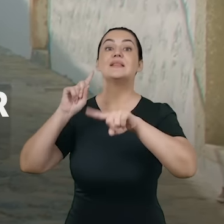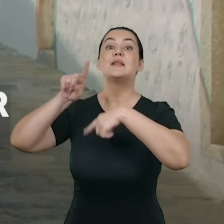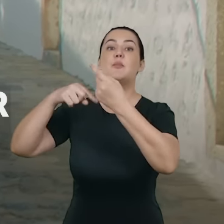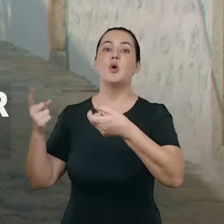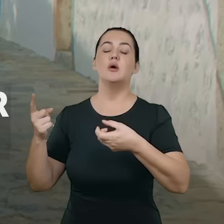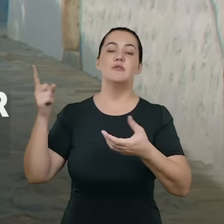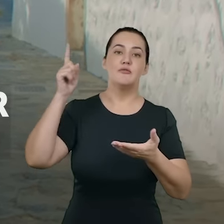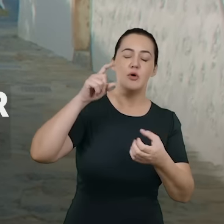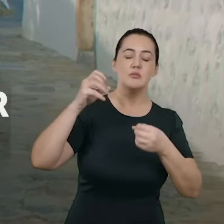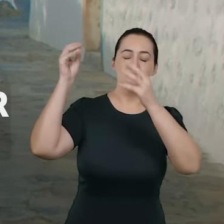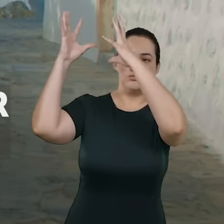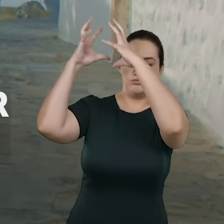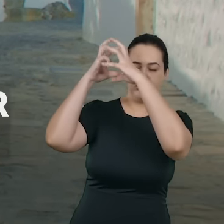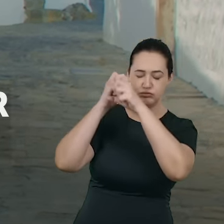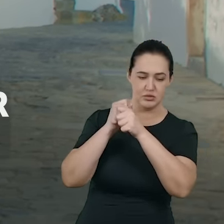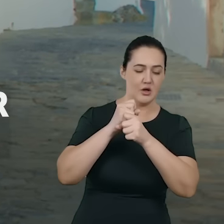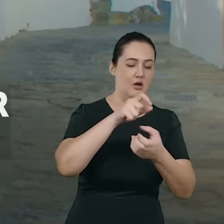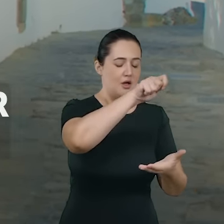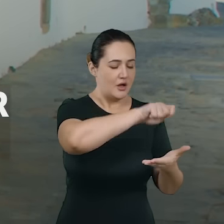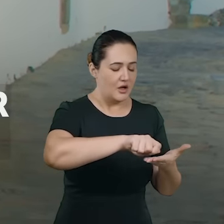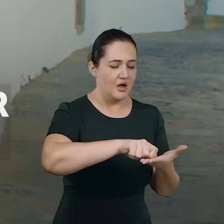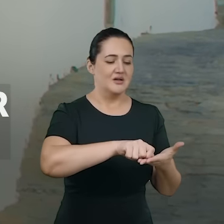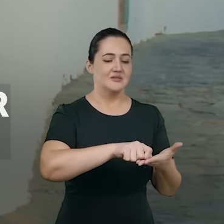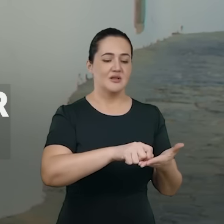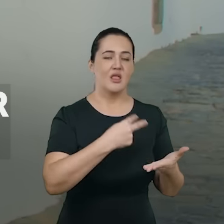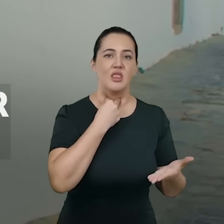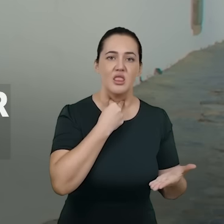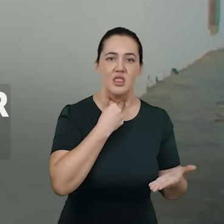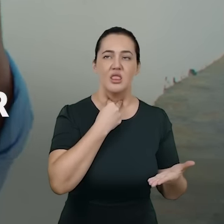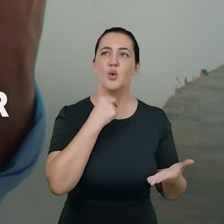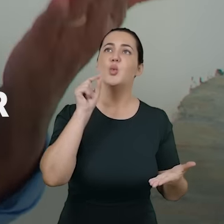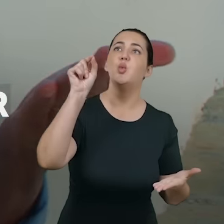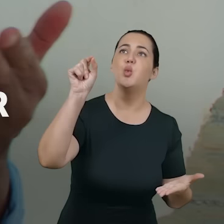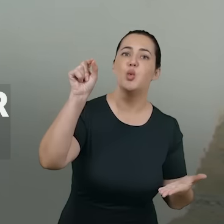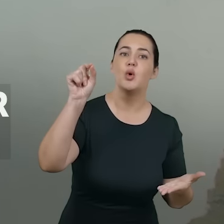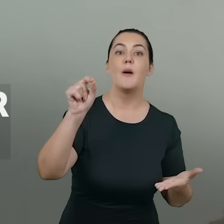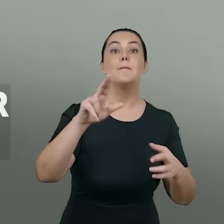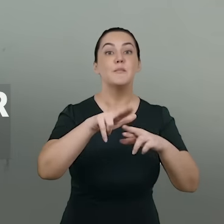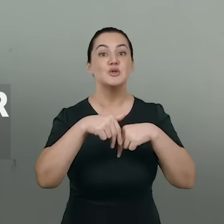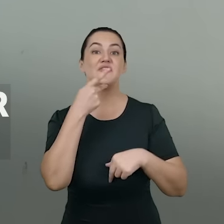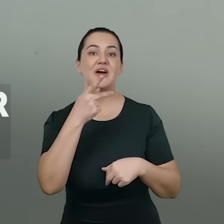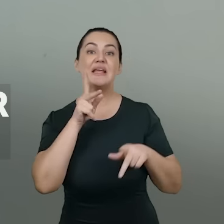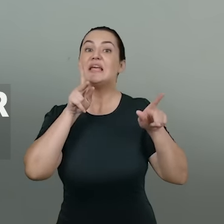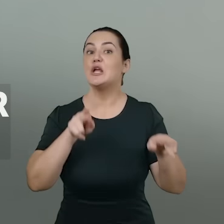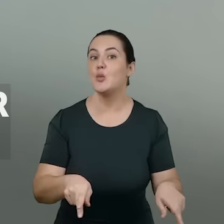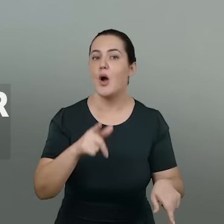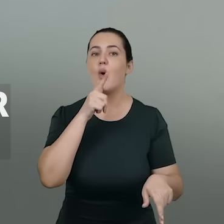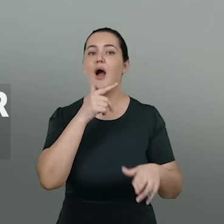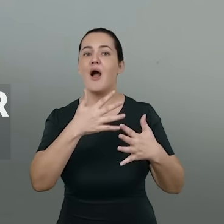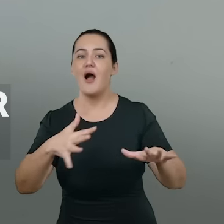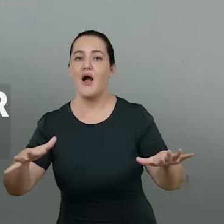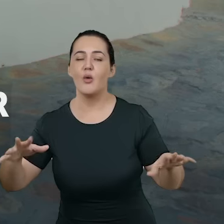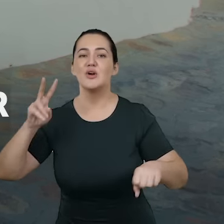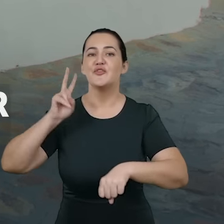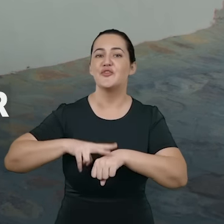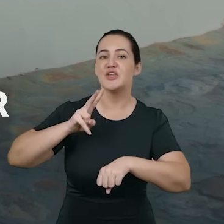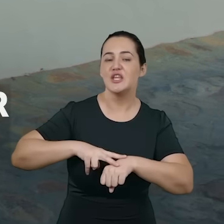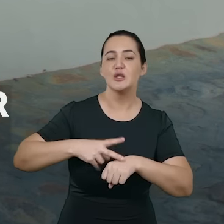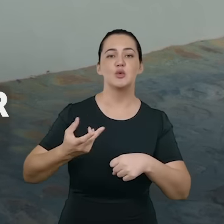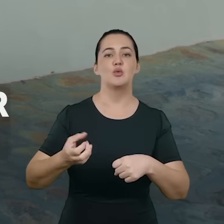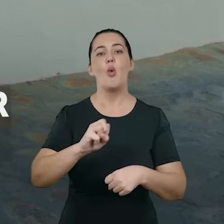vezes no Apocalipse a expressão como um mar de vidro, semelhante a isto, como aquilo.